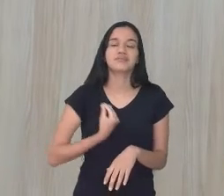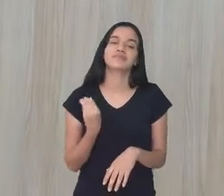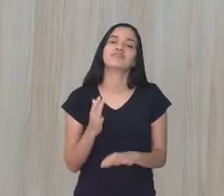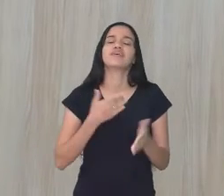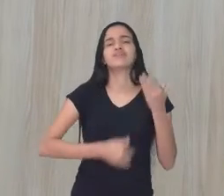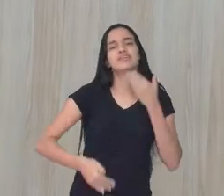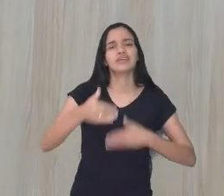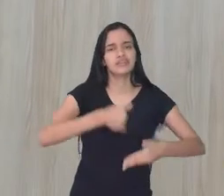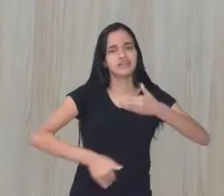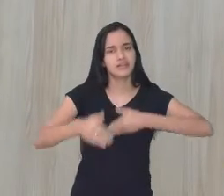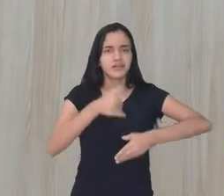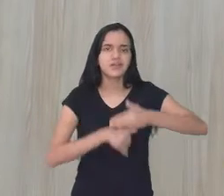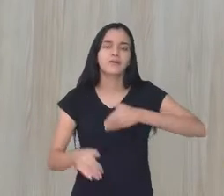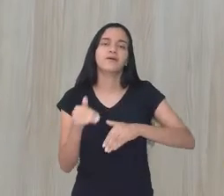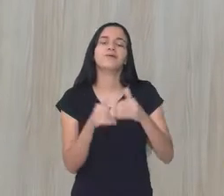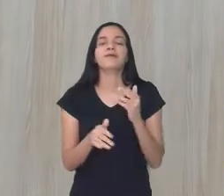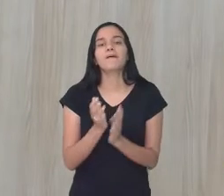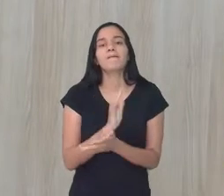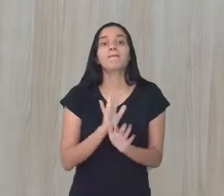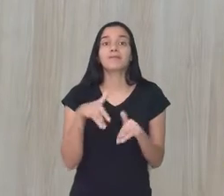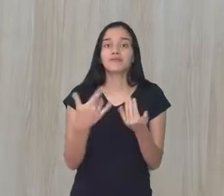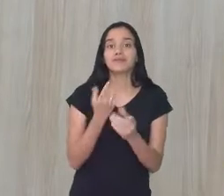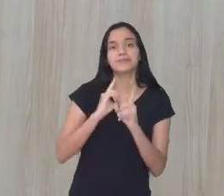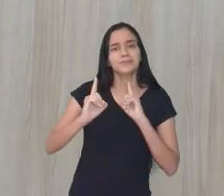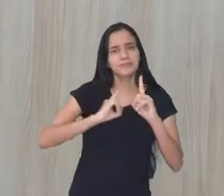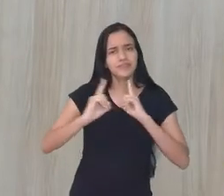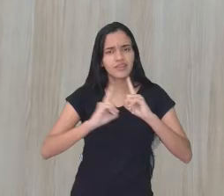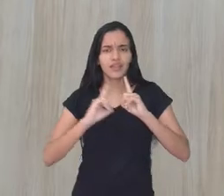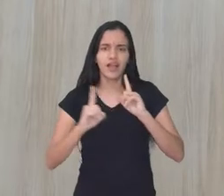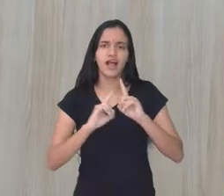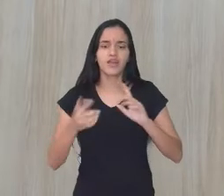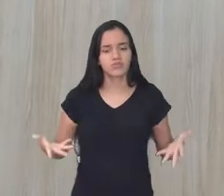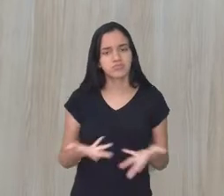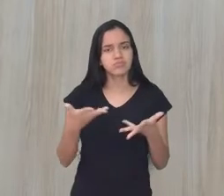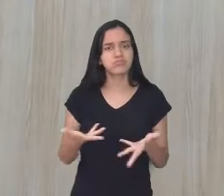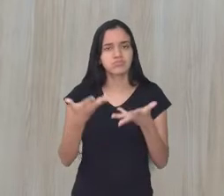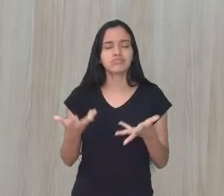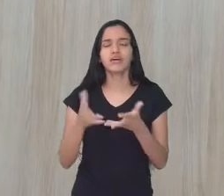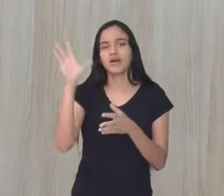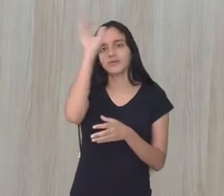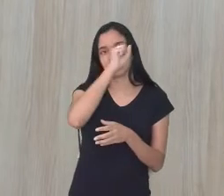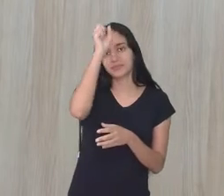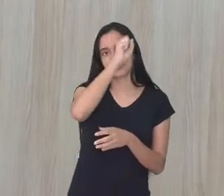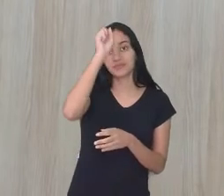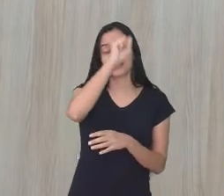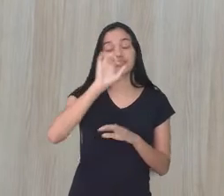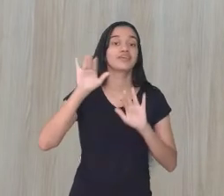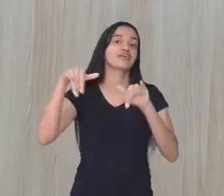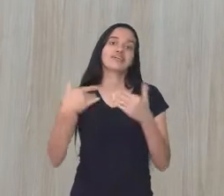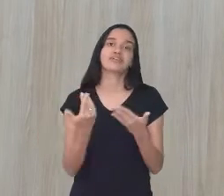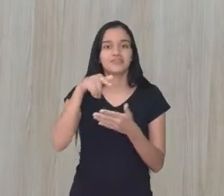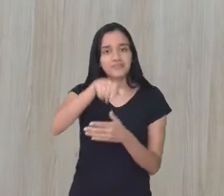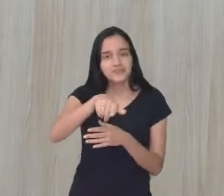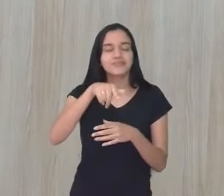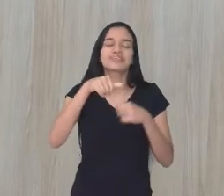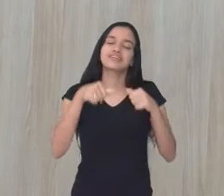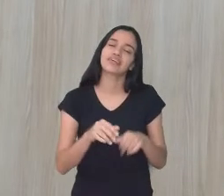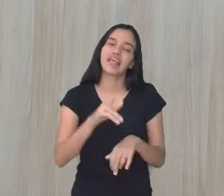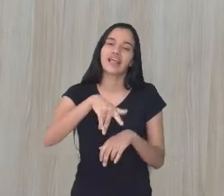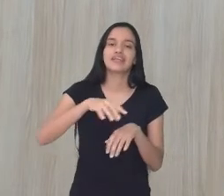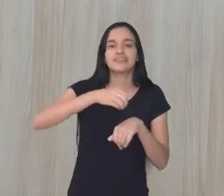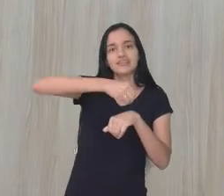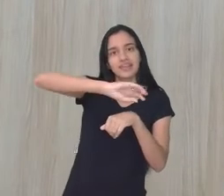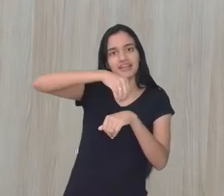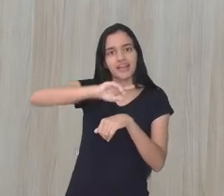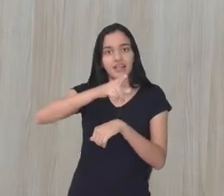essa troca, esse diálogo, para que a gente fortaleça, né, nosso aprendizado. Então, fica aí esse recado